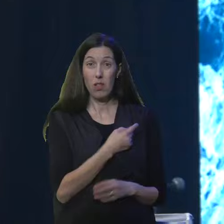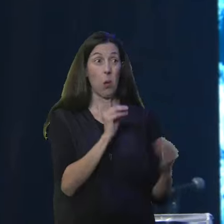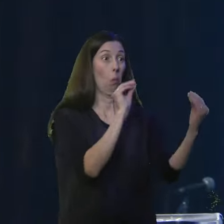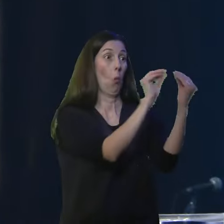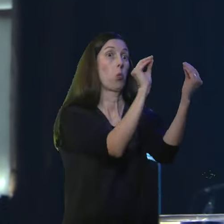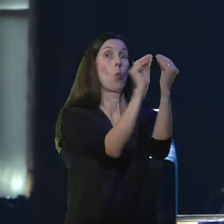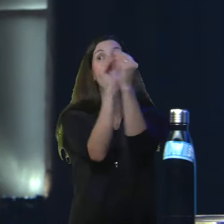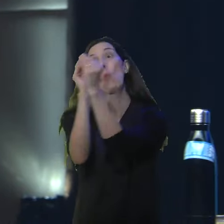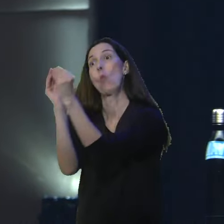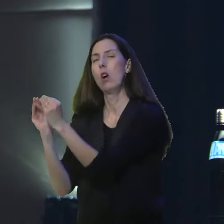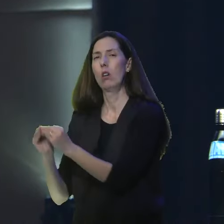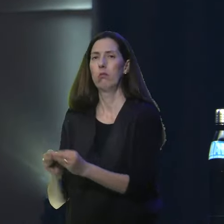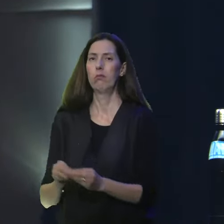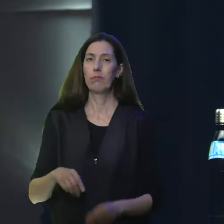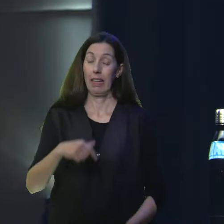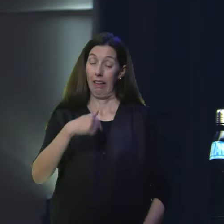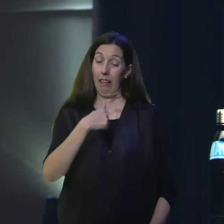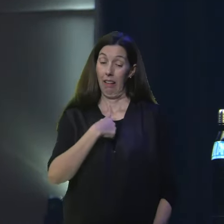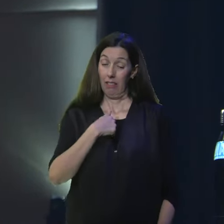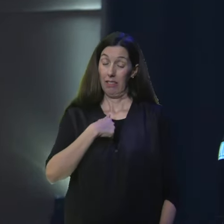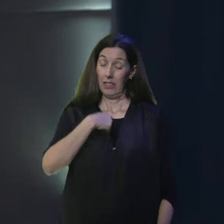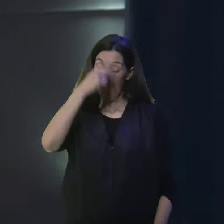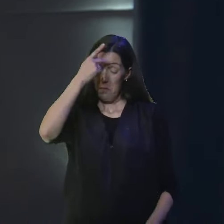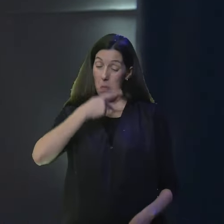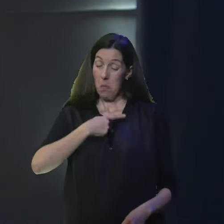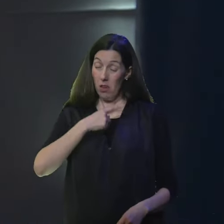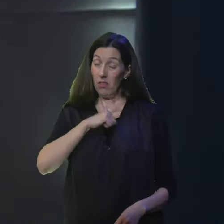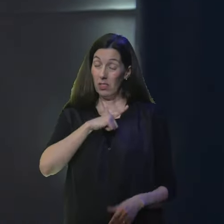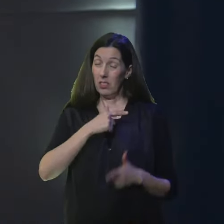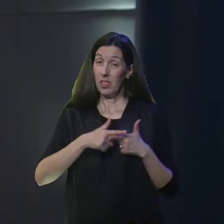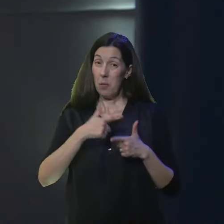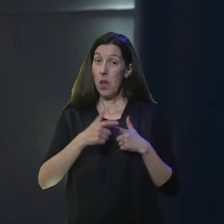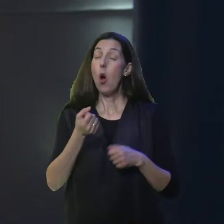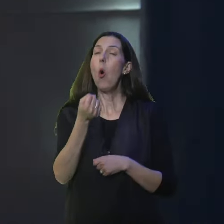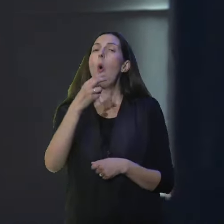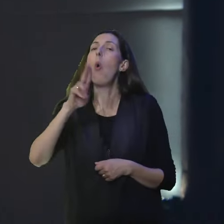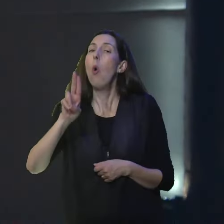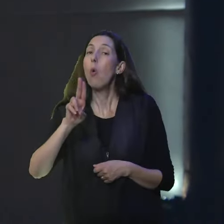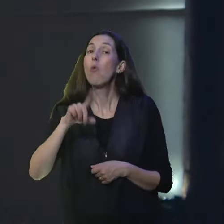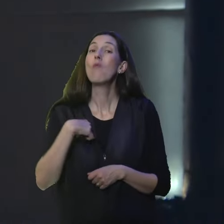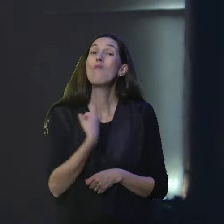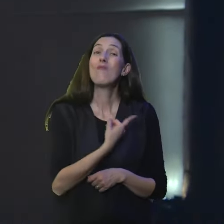ou a gente vai se machucar, ou a gente machuca os outros.